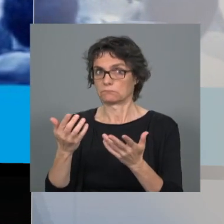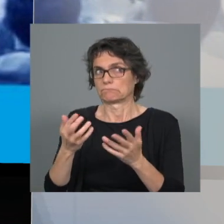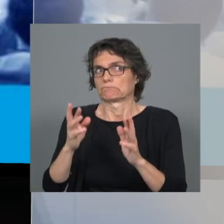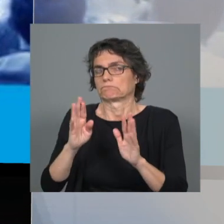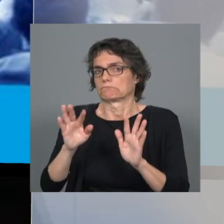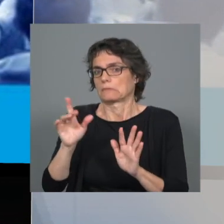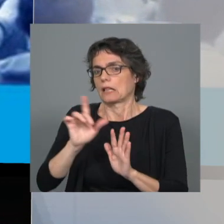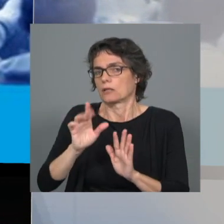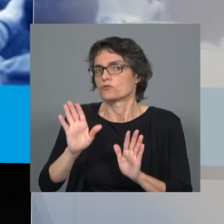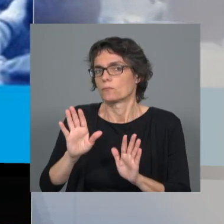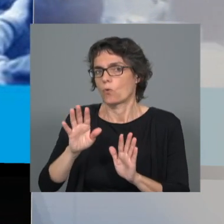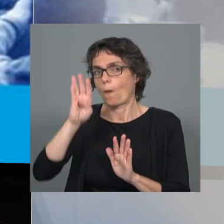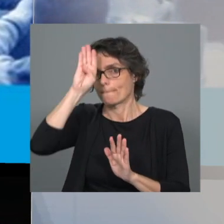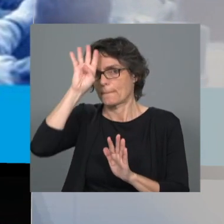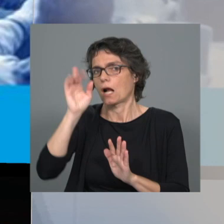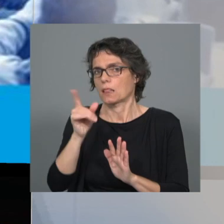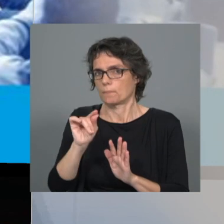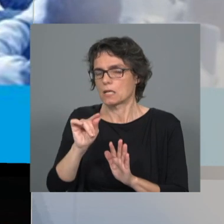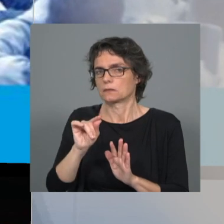nomeadamente em Lisboa, Braga também,